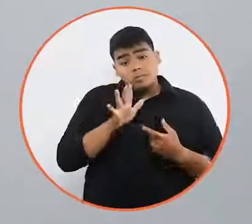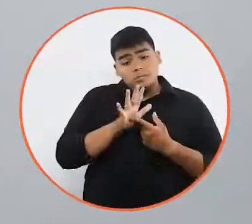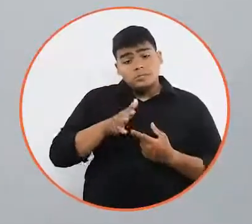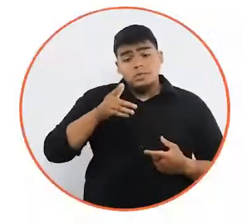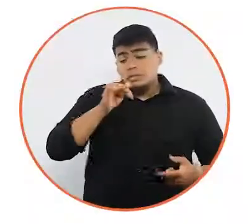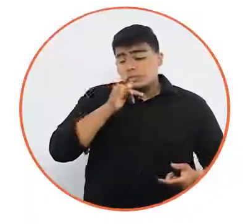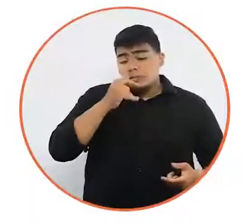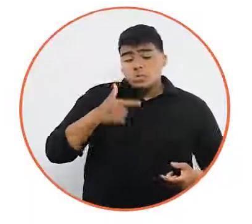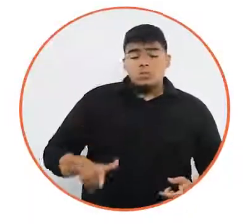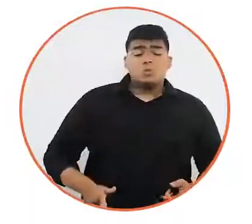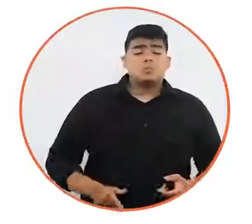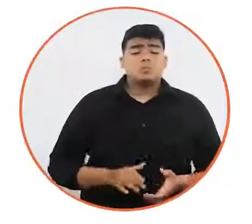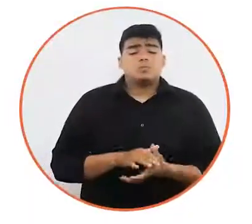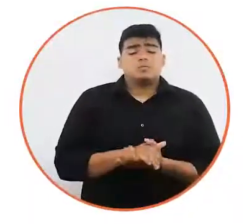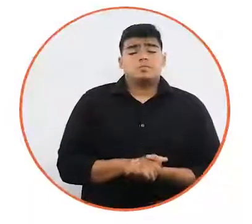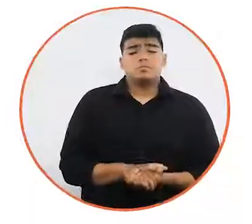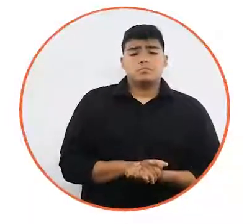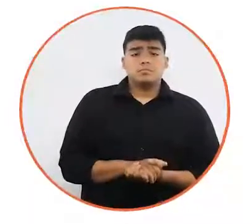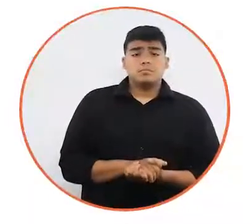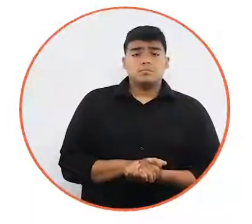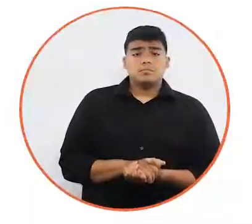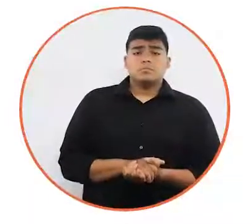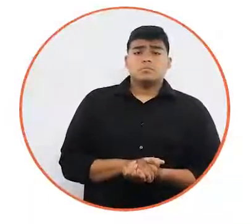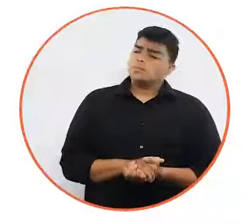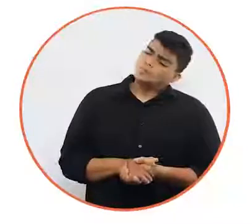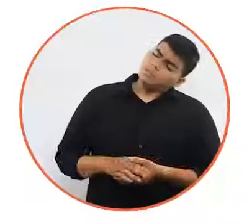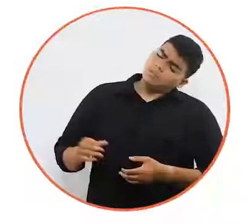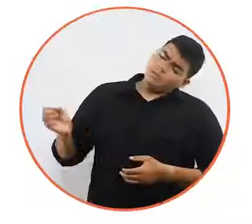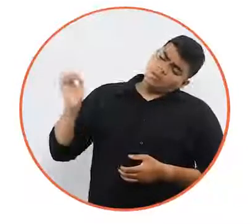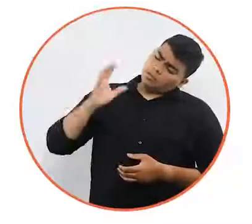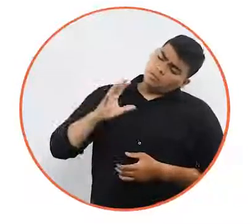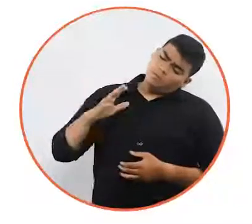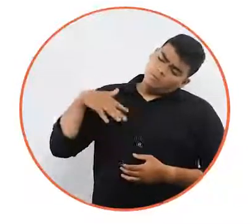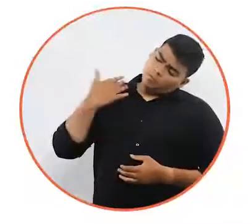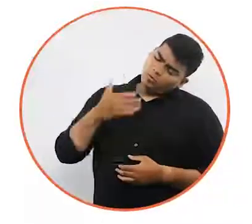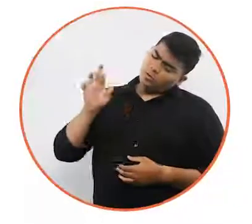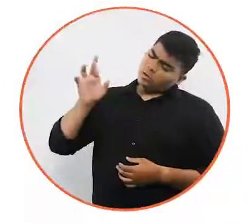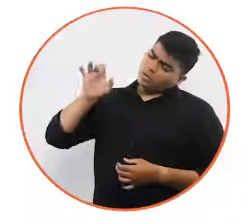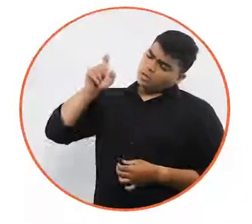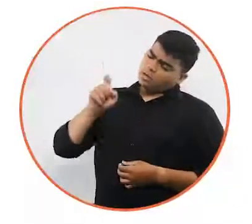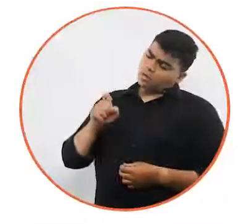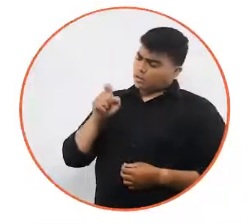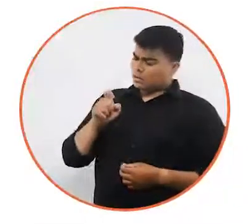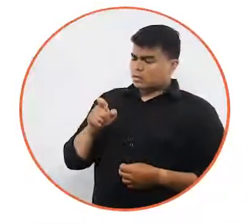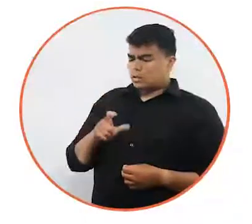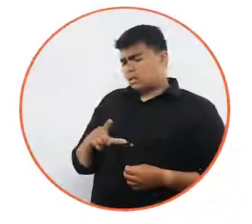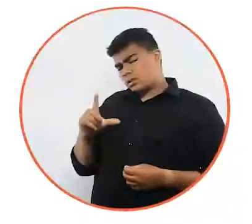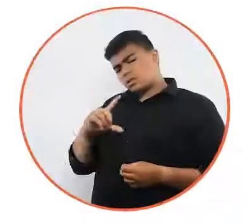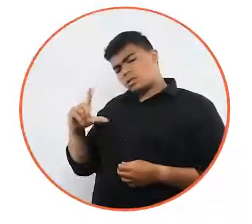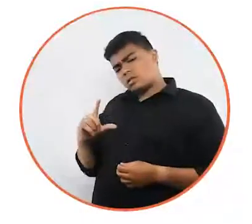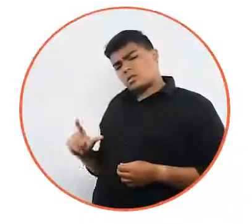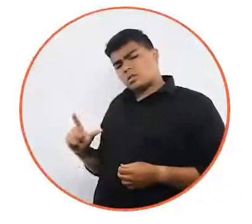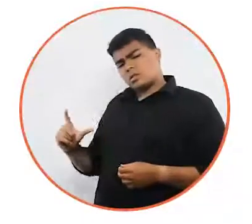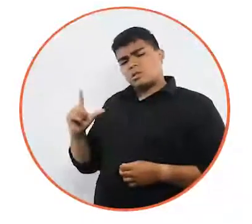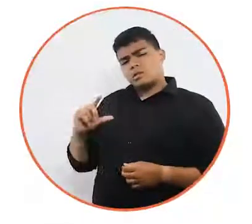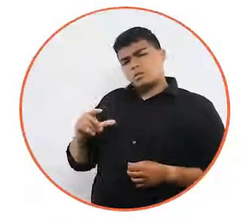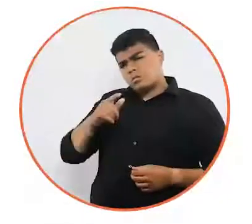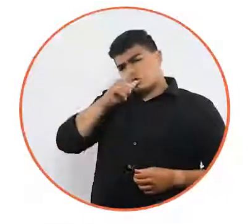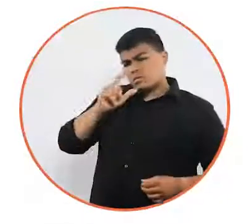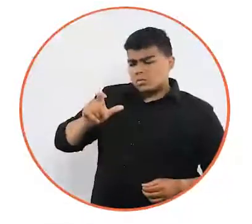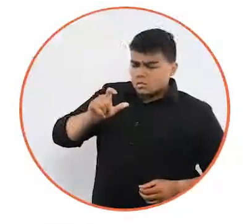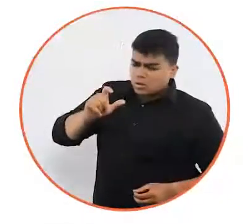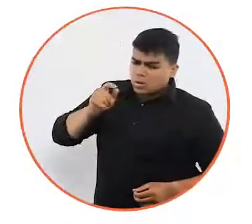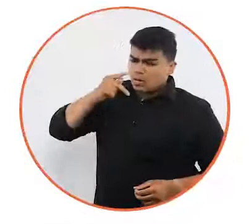literação. Vamos pegar um outro exemplo aqui, ó. Saia pra fora, Rex. Ela te enxotou com um